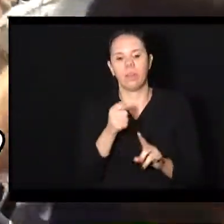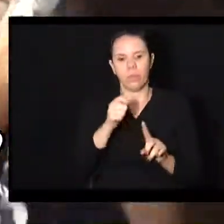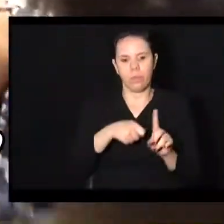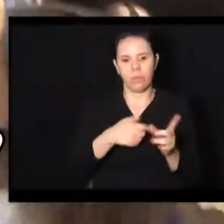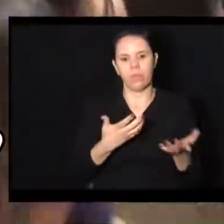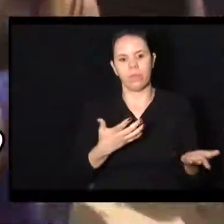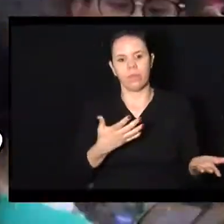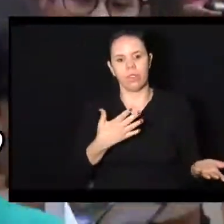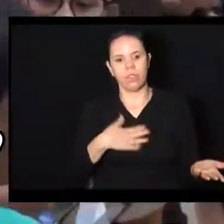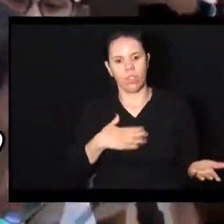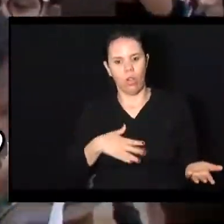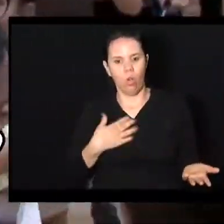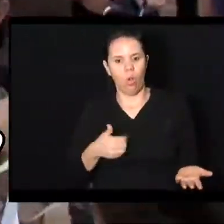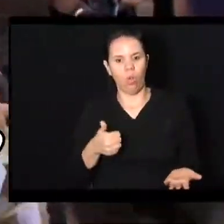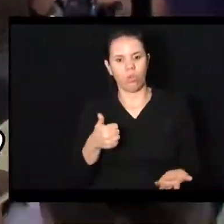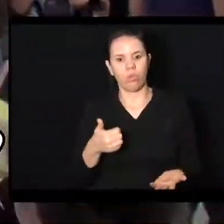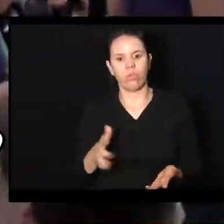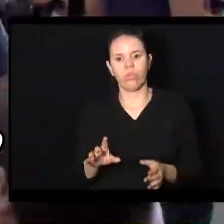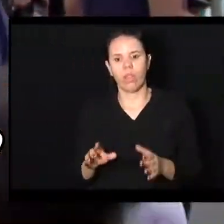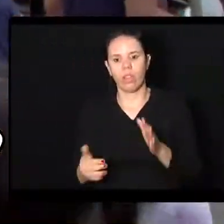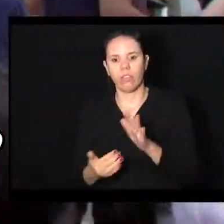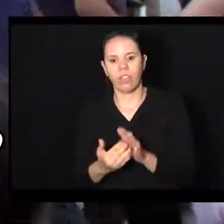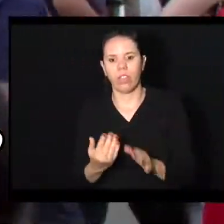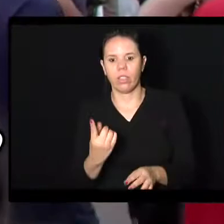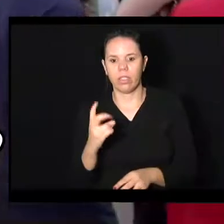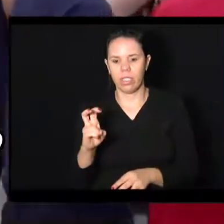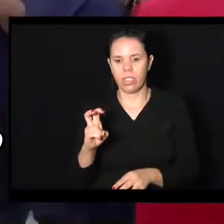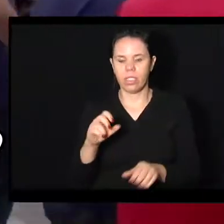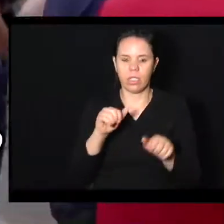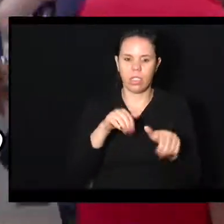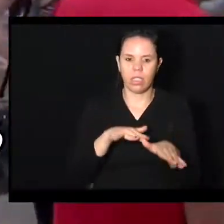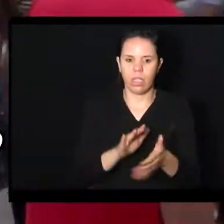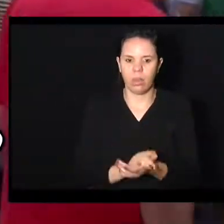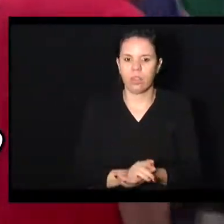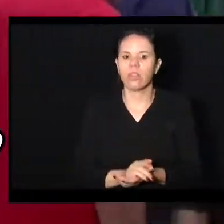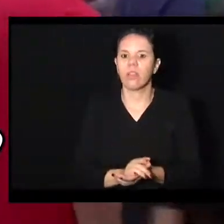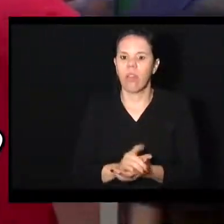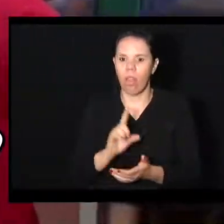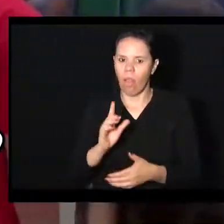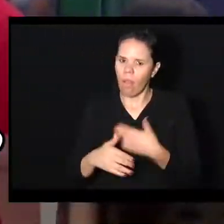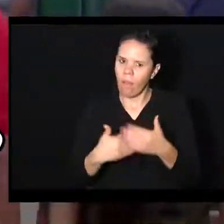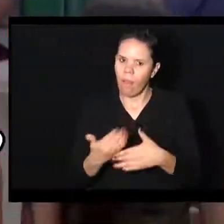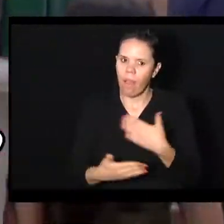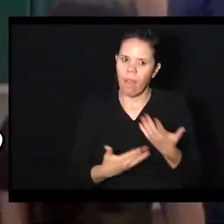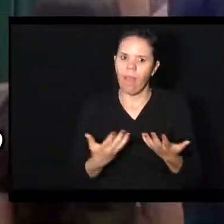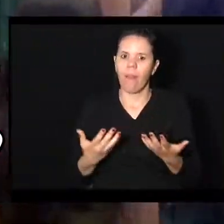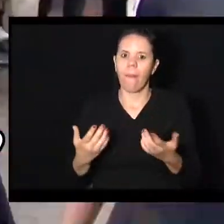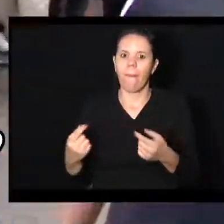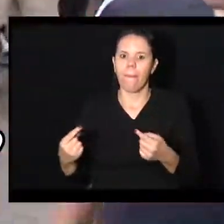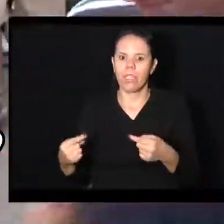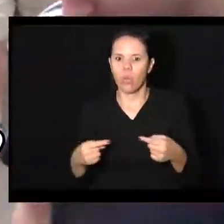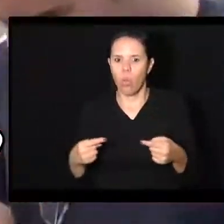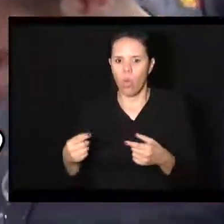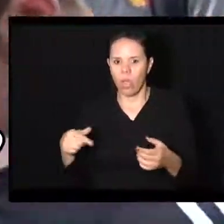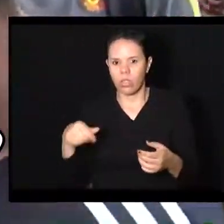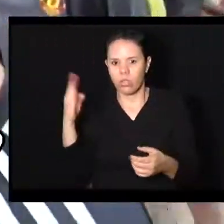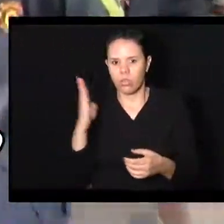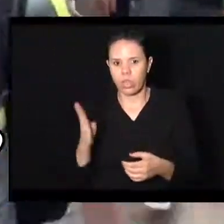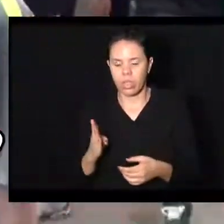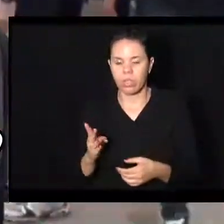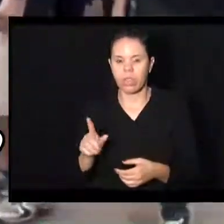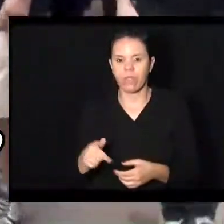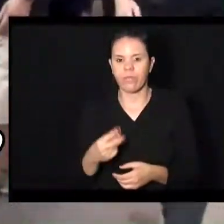de setembro. O processo seletivo de um dos vestibulares mais concorridos do país será aplicado em